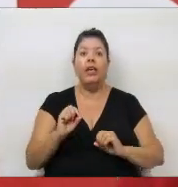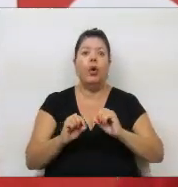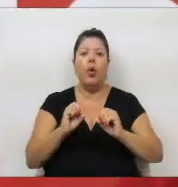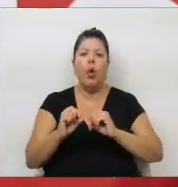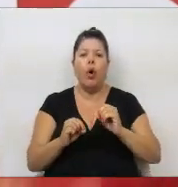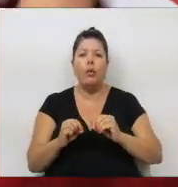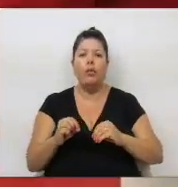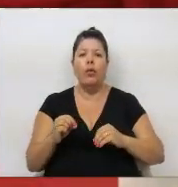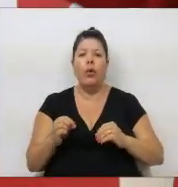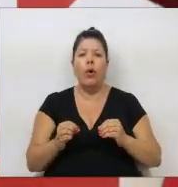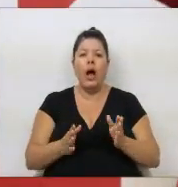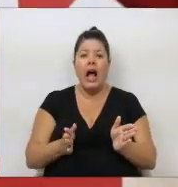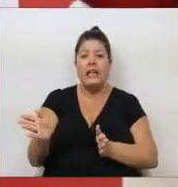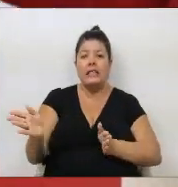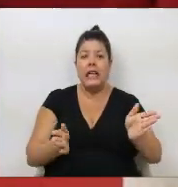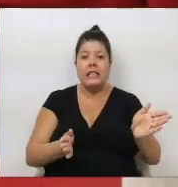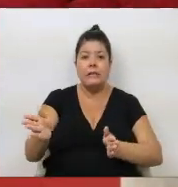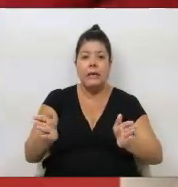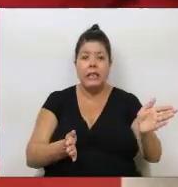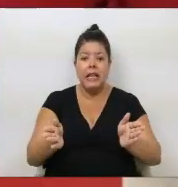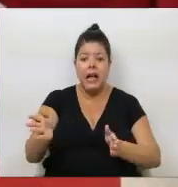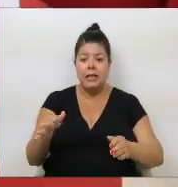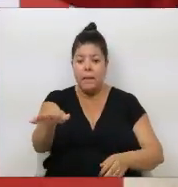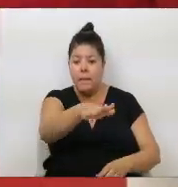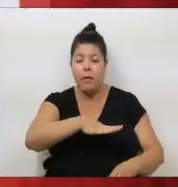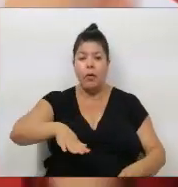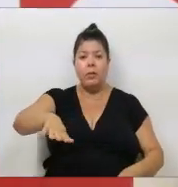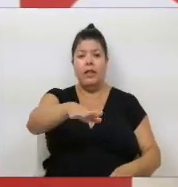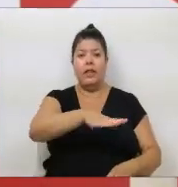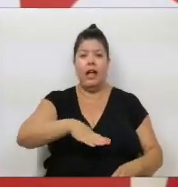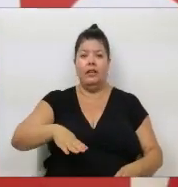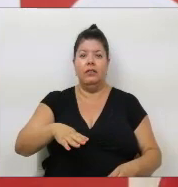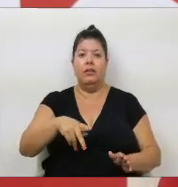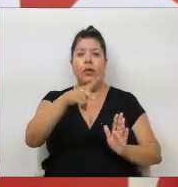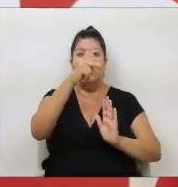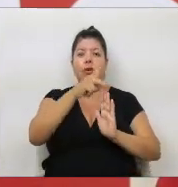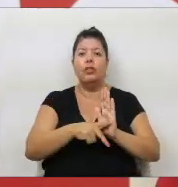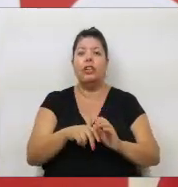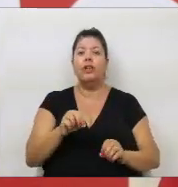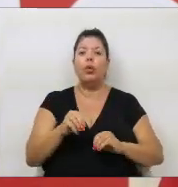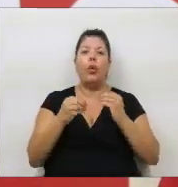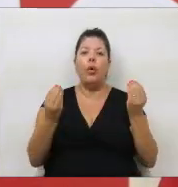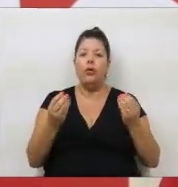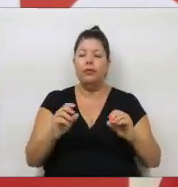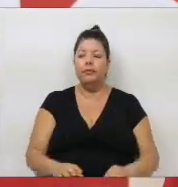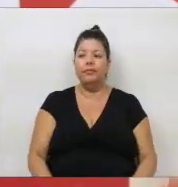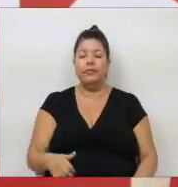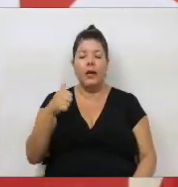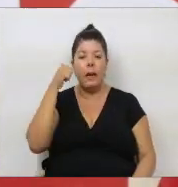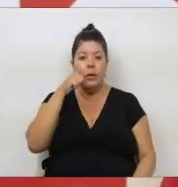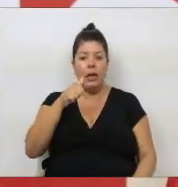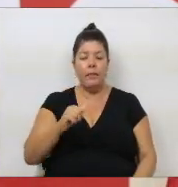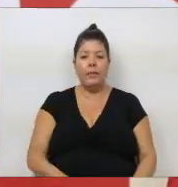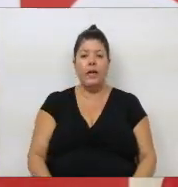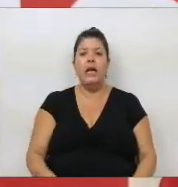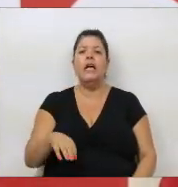mobilidade e de acessibilidade, né? Vocês também têm isso no seu plano de governo? Sim. Assim, ó, primeiro que o plano de governo de Imbituba